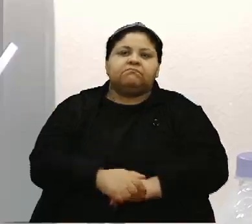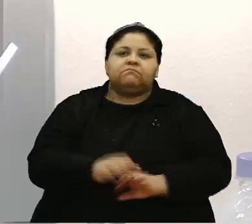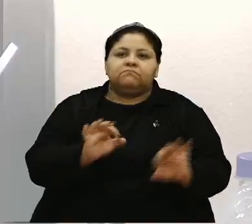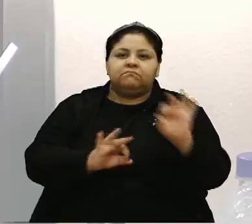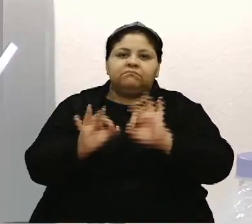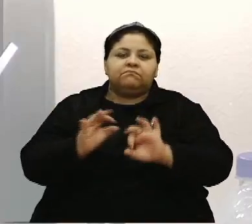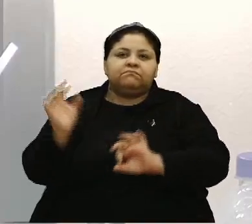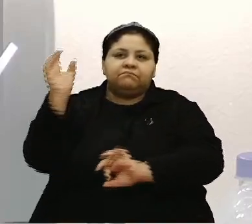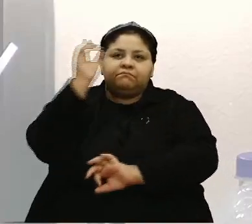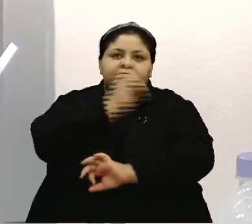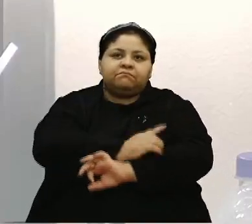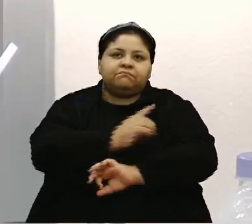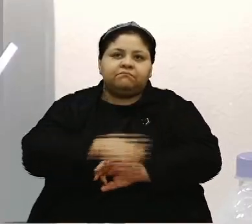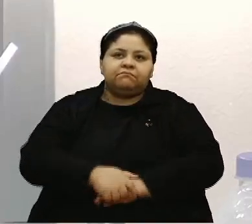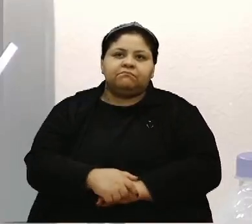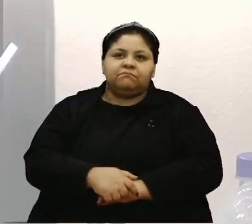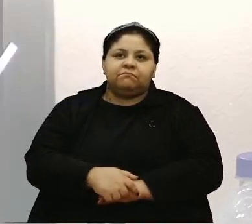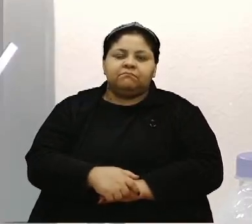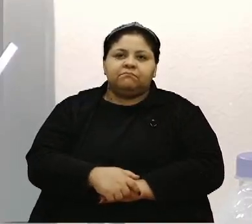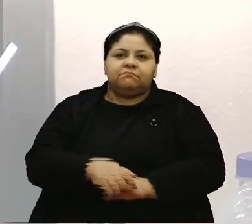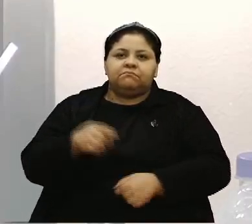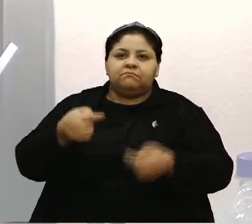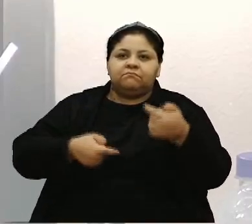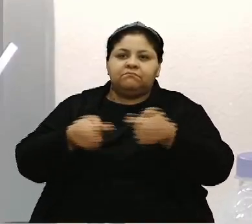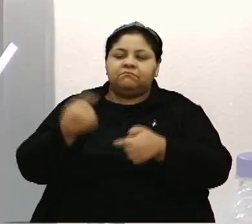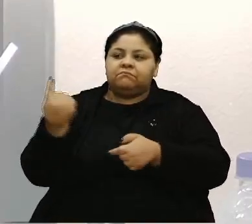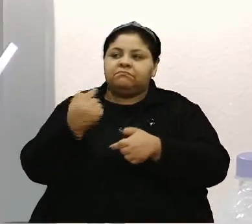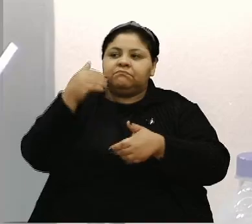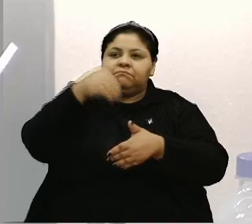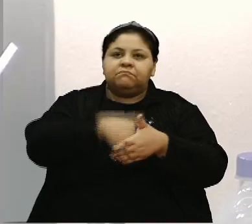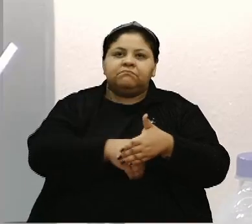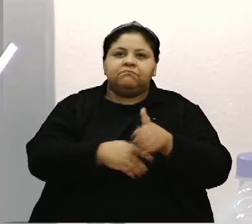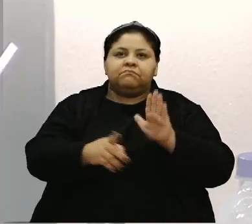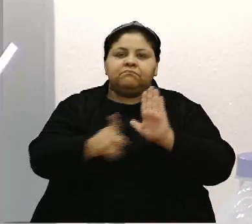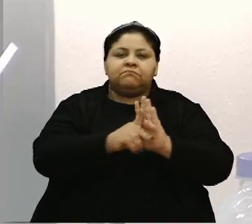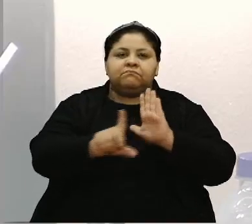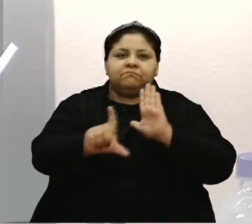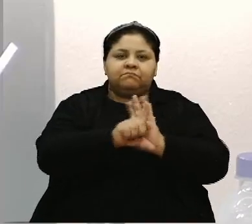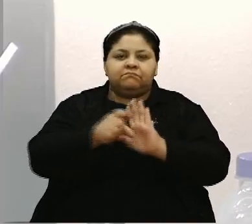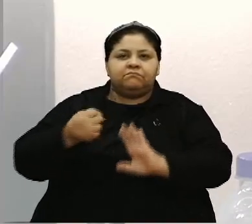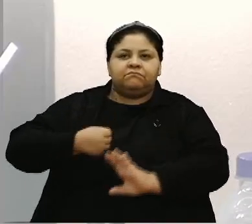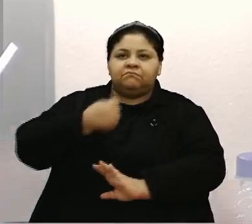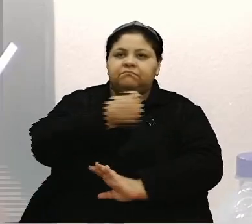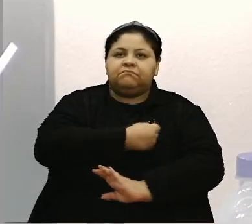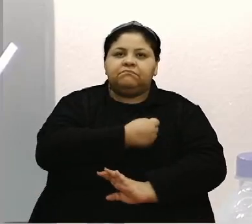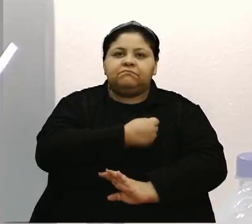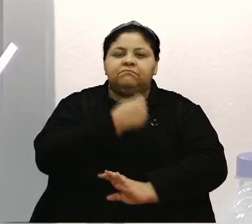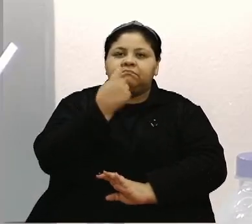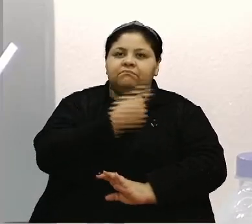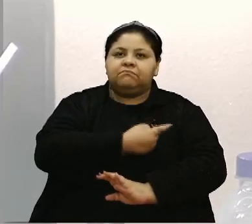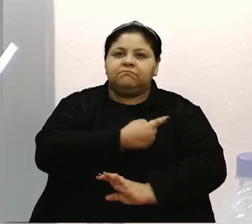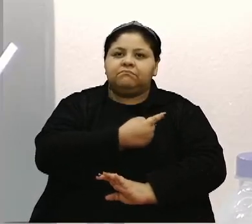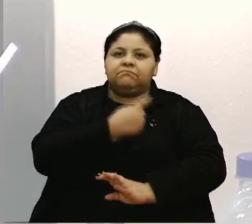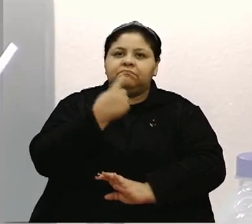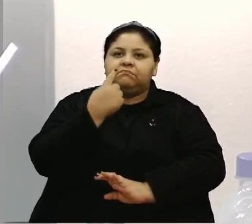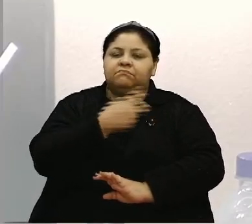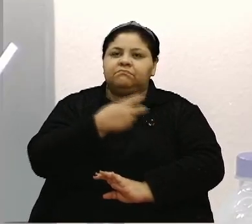A ordem do dia. Em discussão única e votação, o projeto de lei número